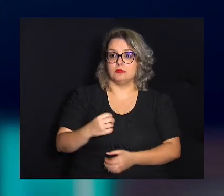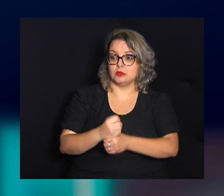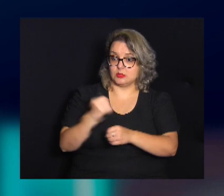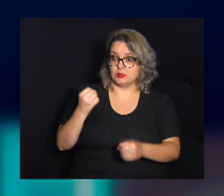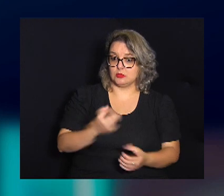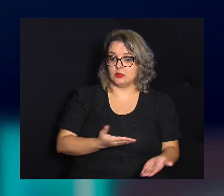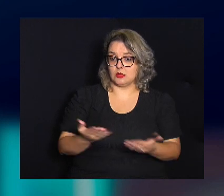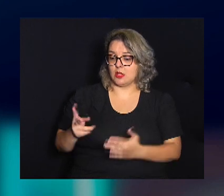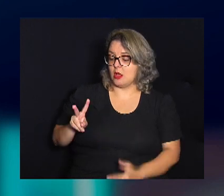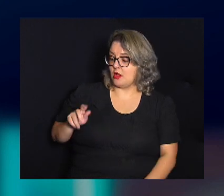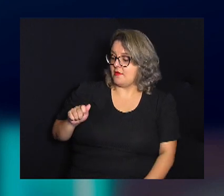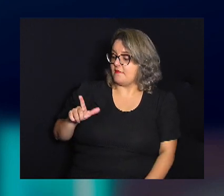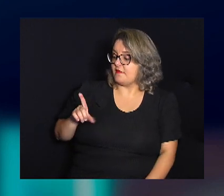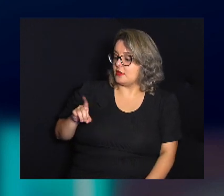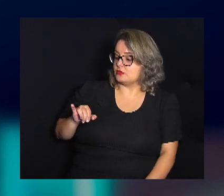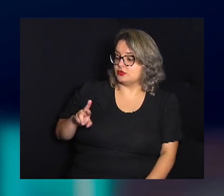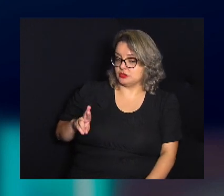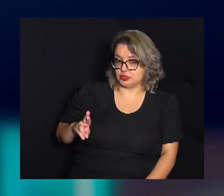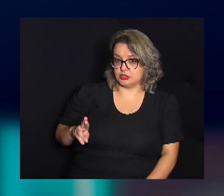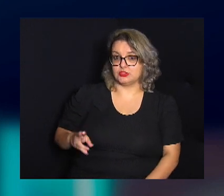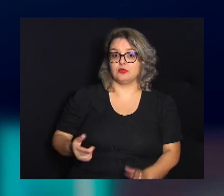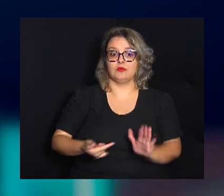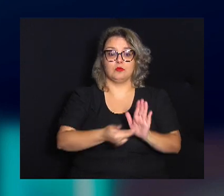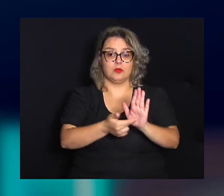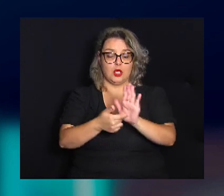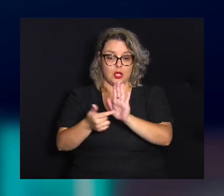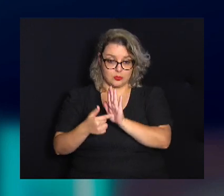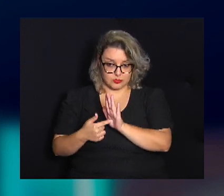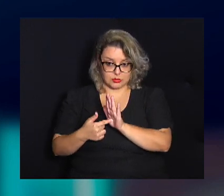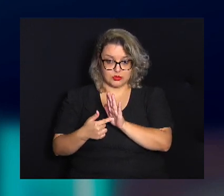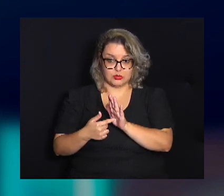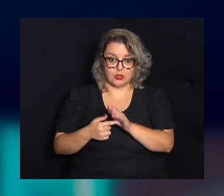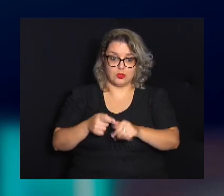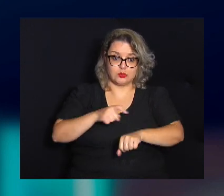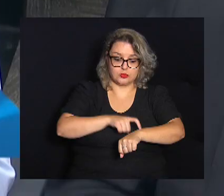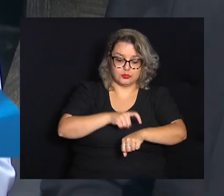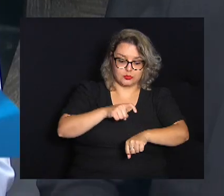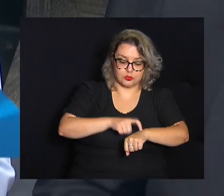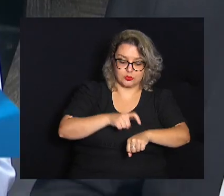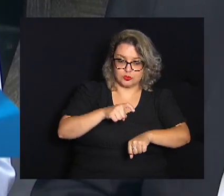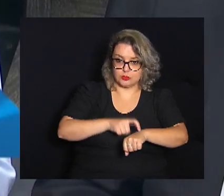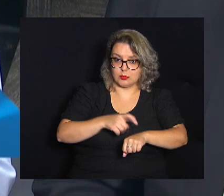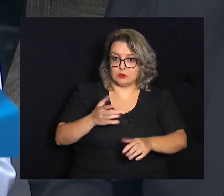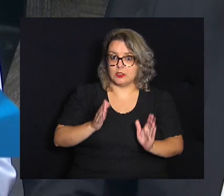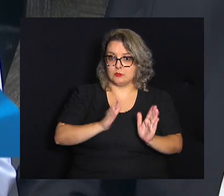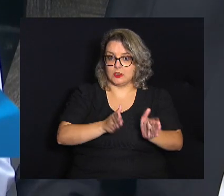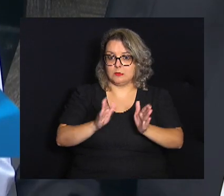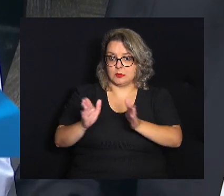Valdir Korchak, onde foram demonstradas as fases que foram seguidas, os